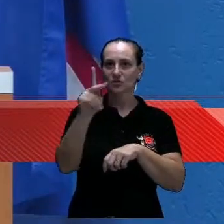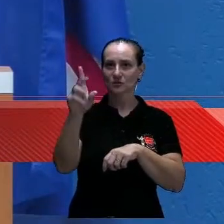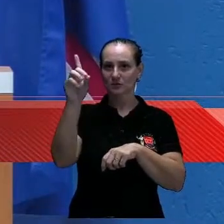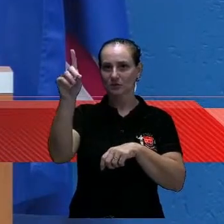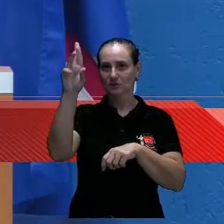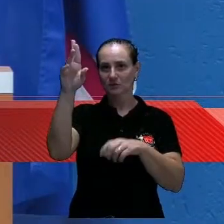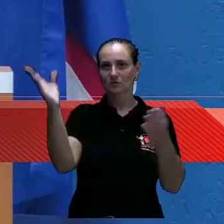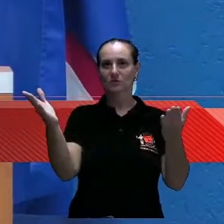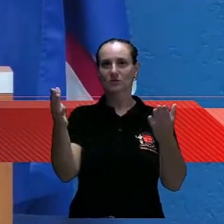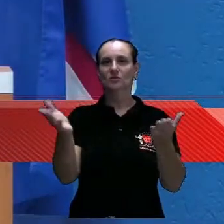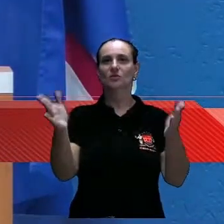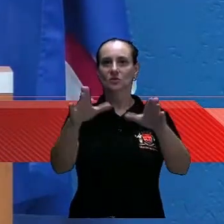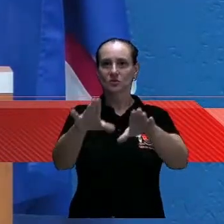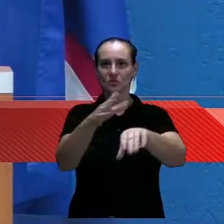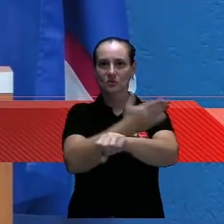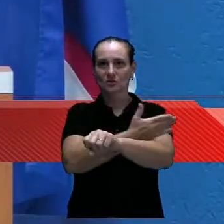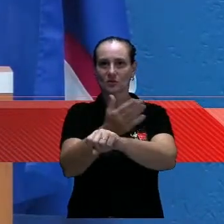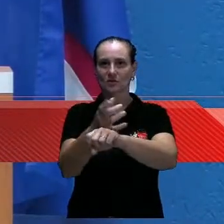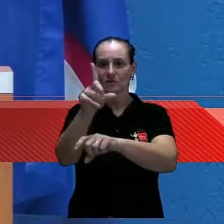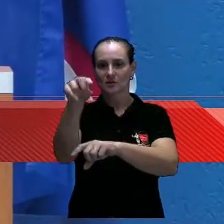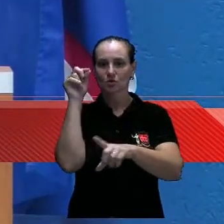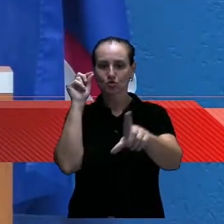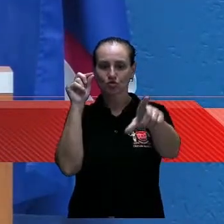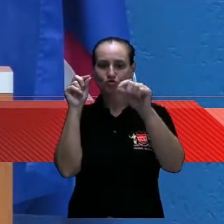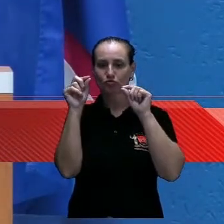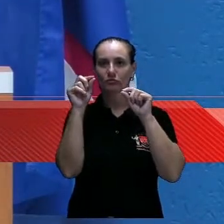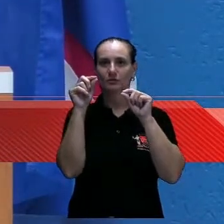inclusiva e vai qualificar esses profissionais